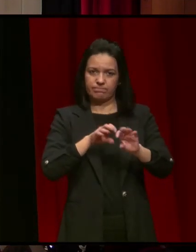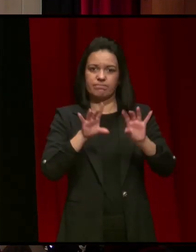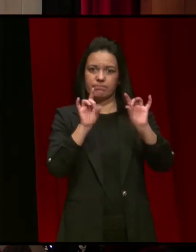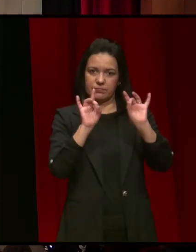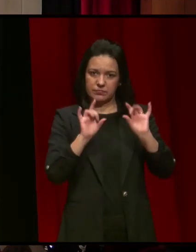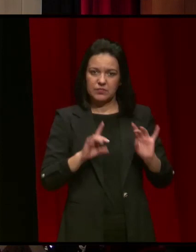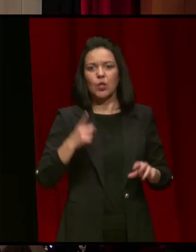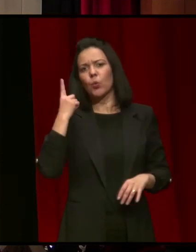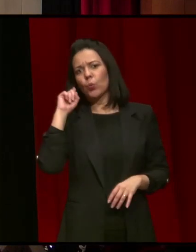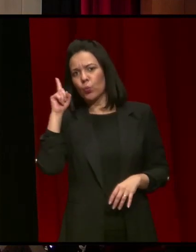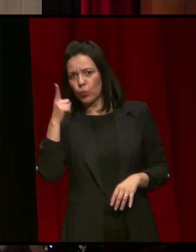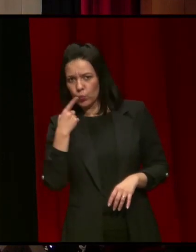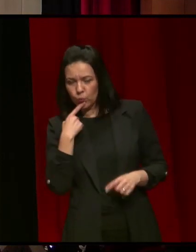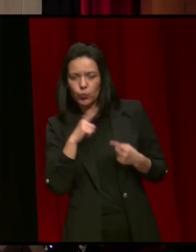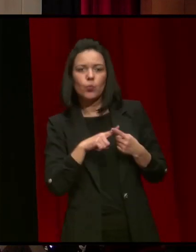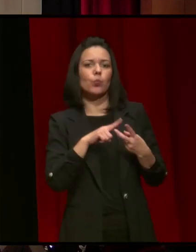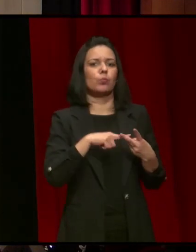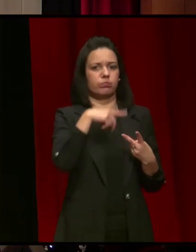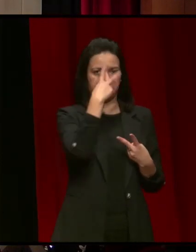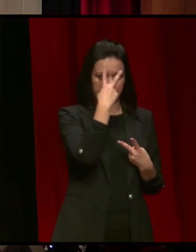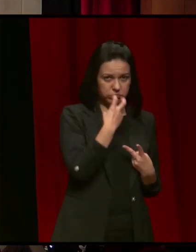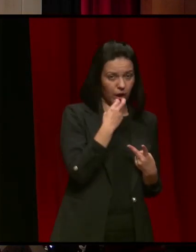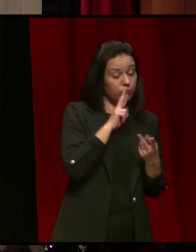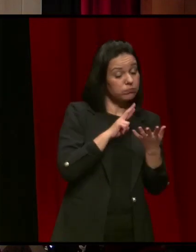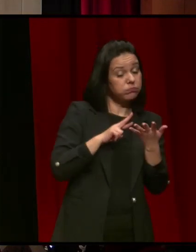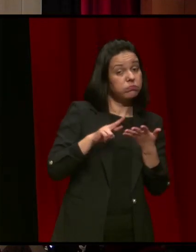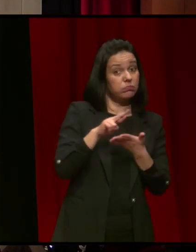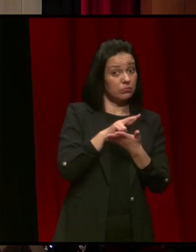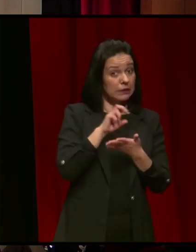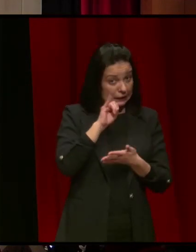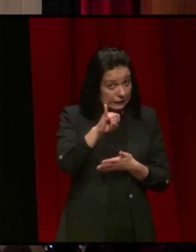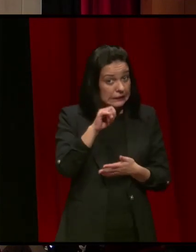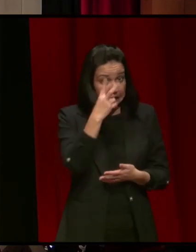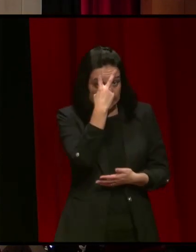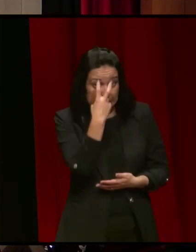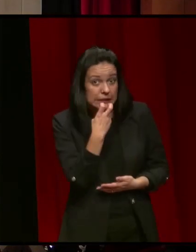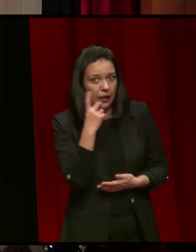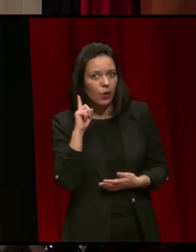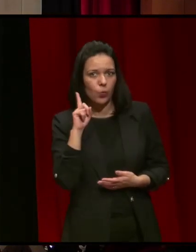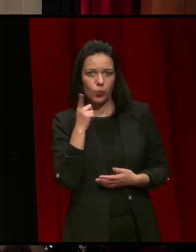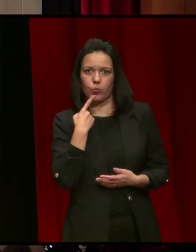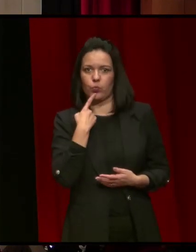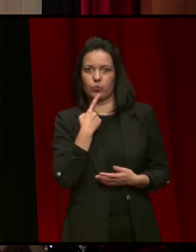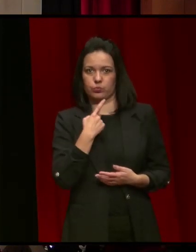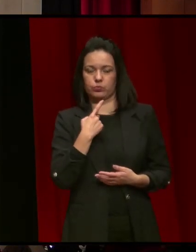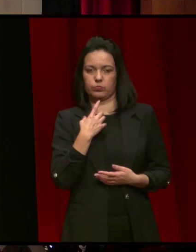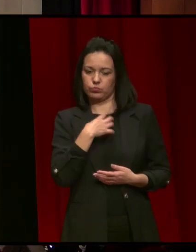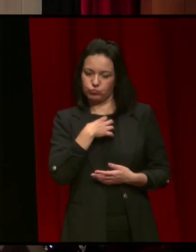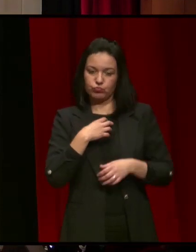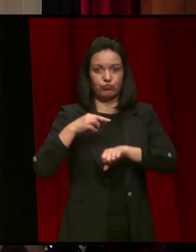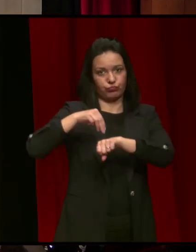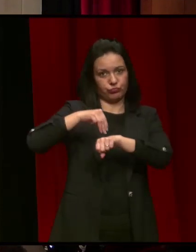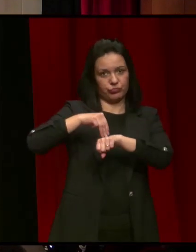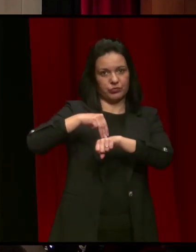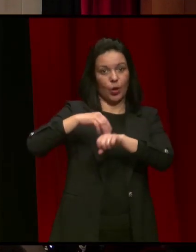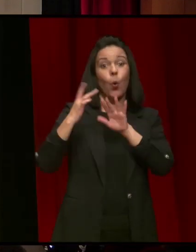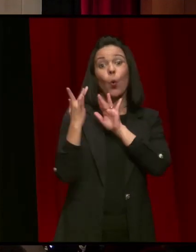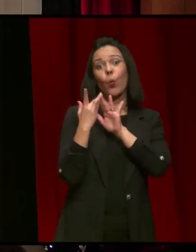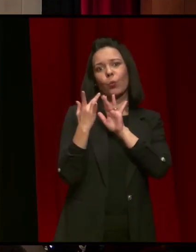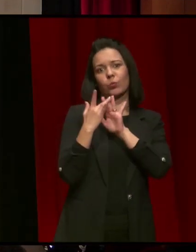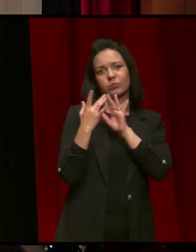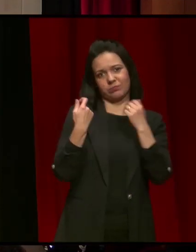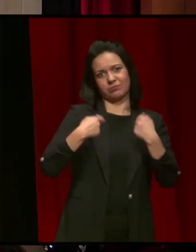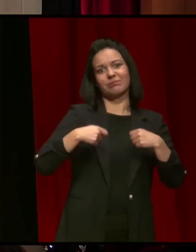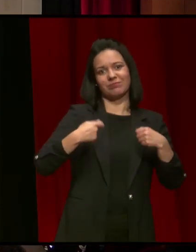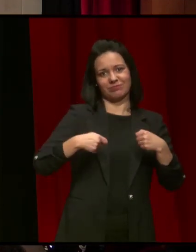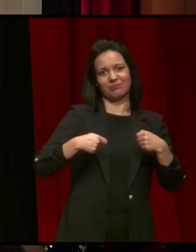com surdos, com cegos, que outras coisas. Se você quer trabalhar com cegos, surdos, a melhor coisa é viver com cegos e surdos, tá?